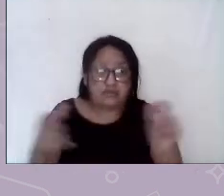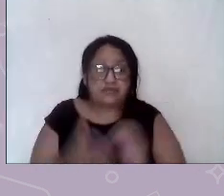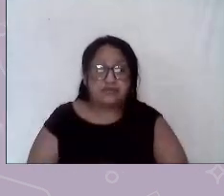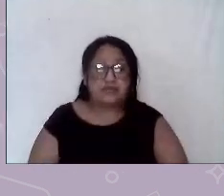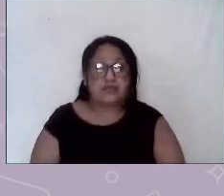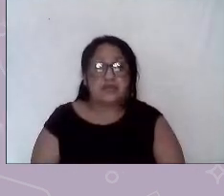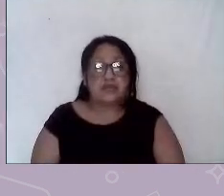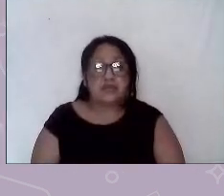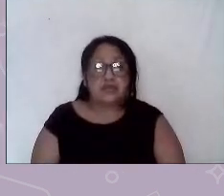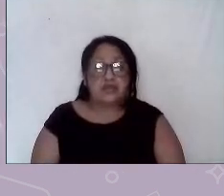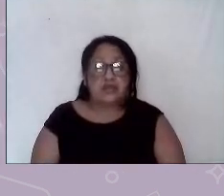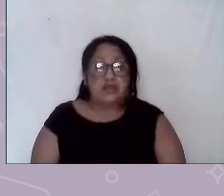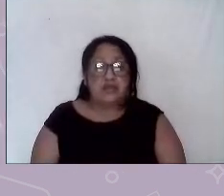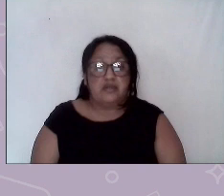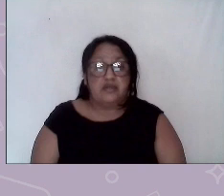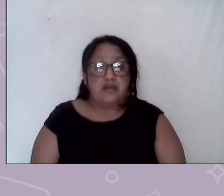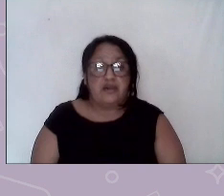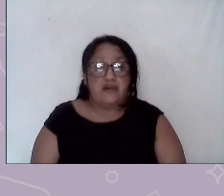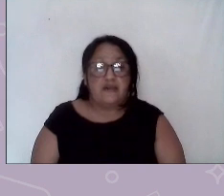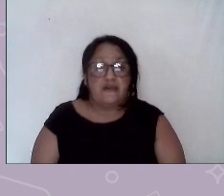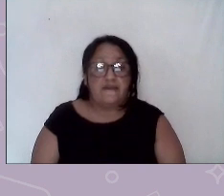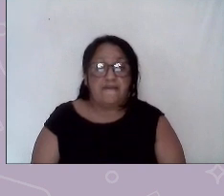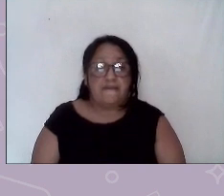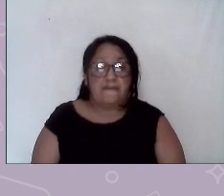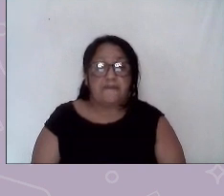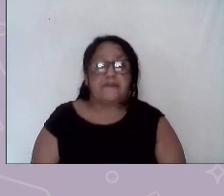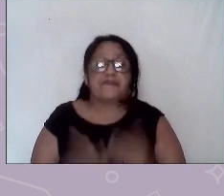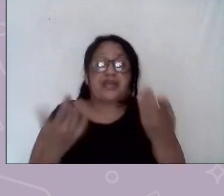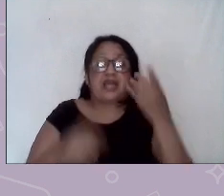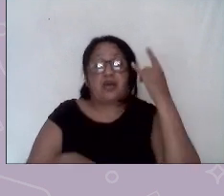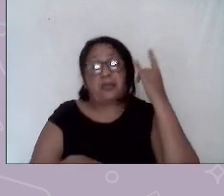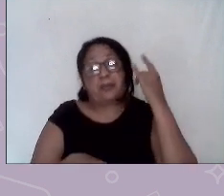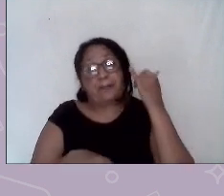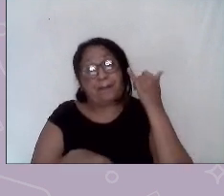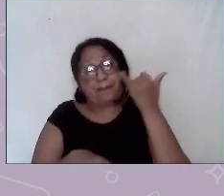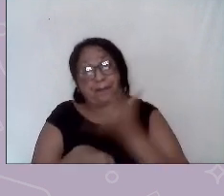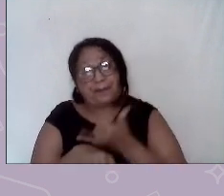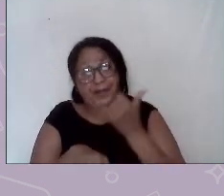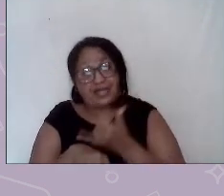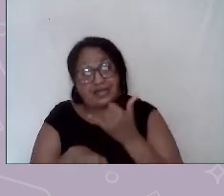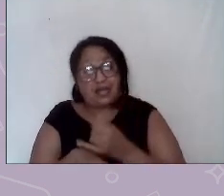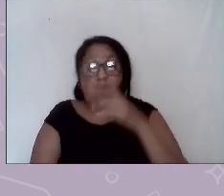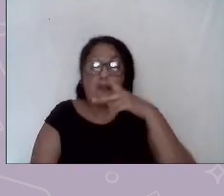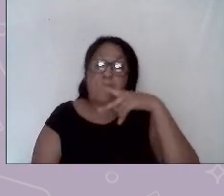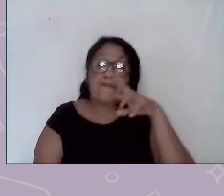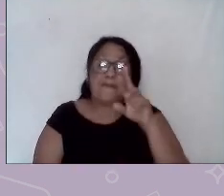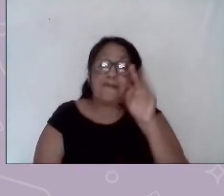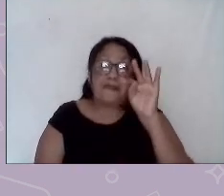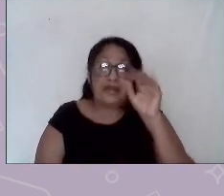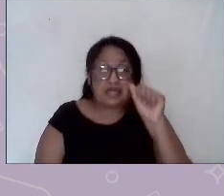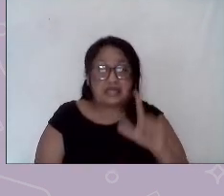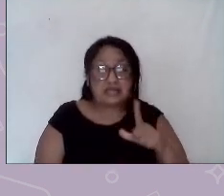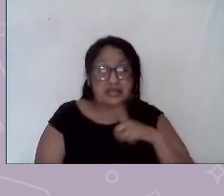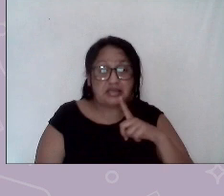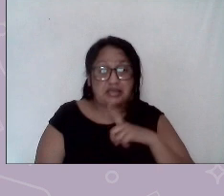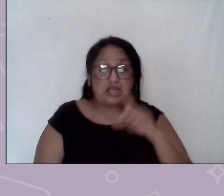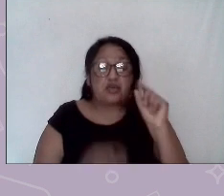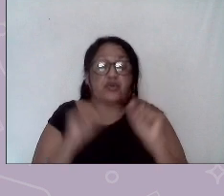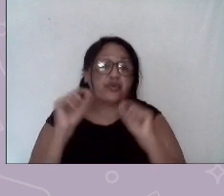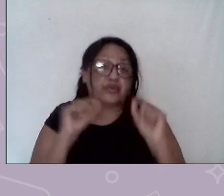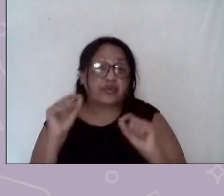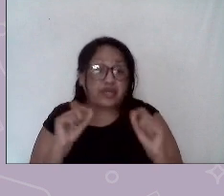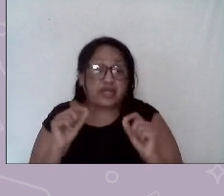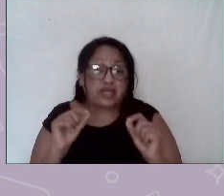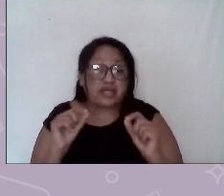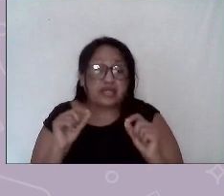então aqui o melhor agente redutor é o metal prata o metal prata tem um potencial intermediário tá